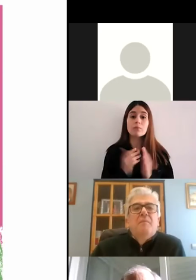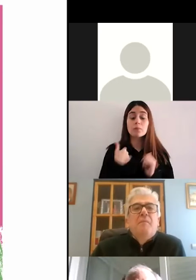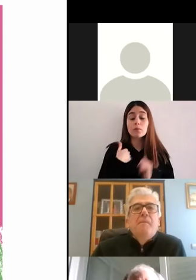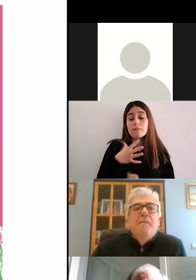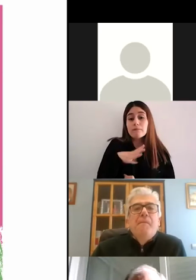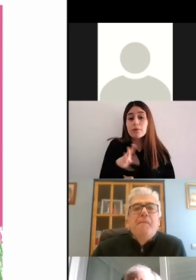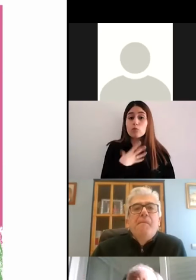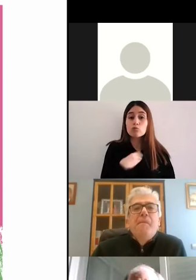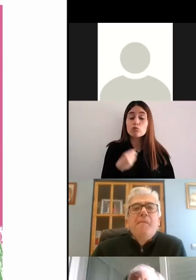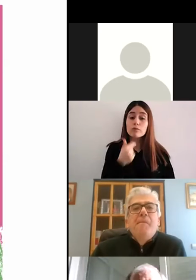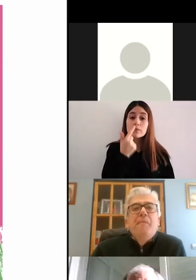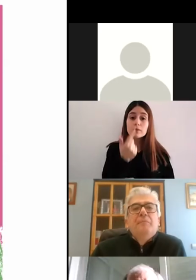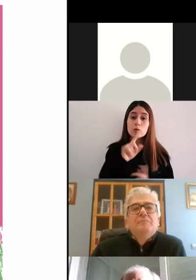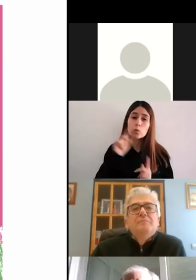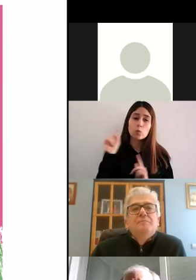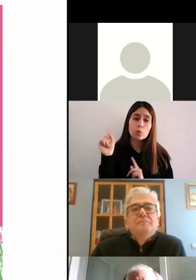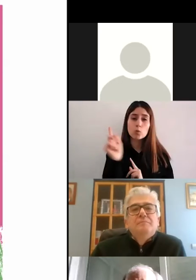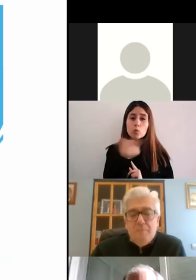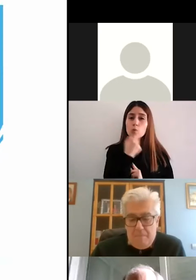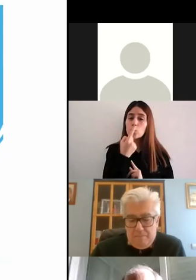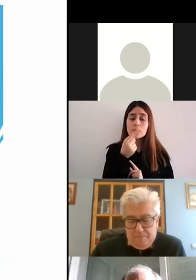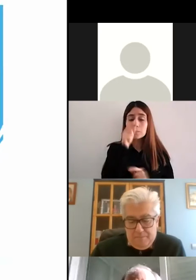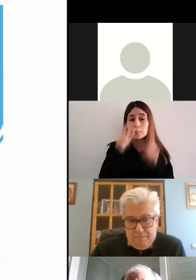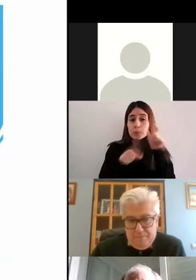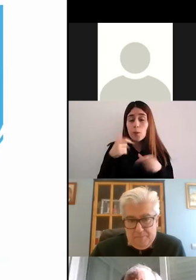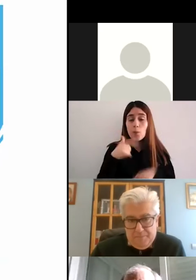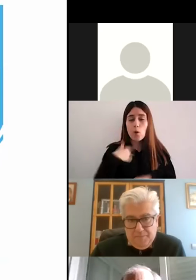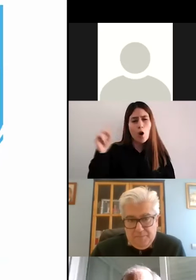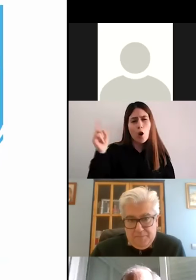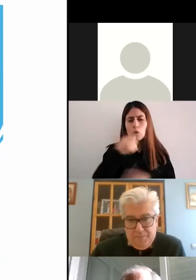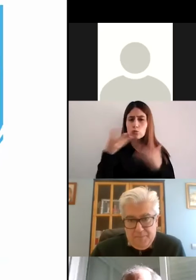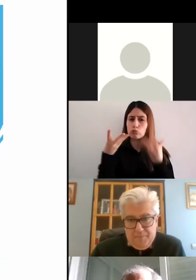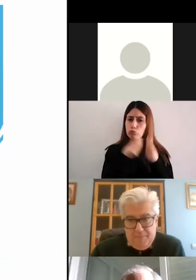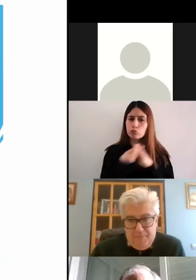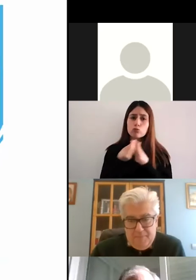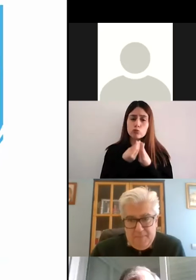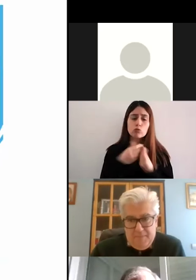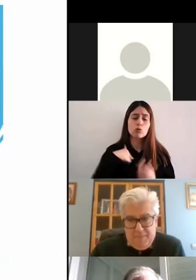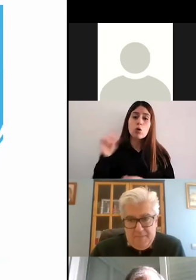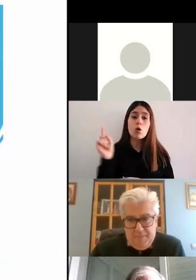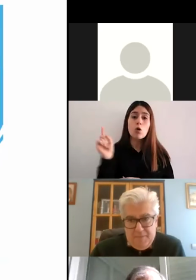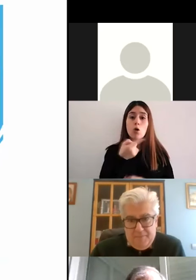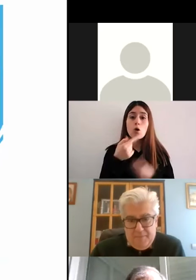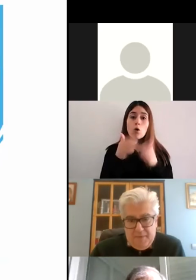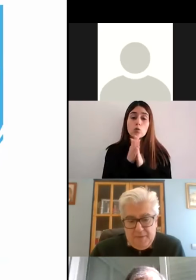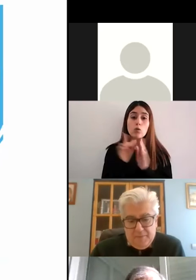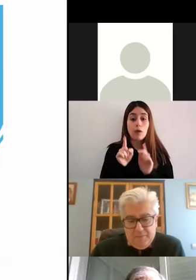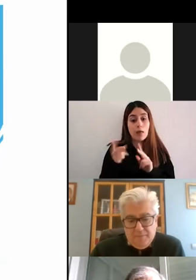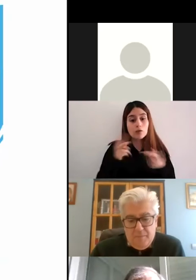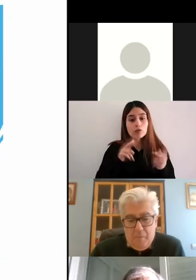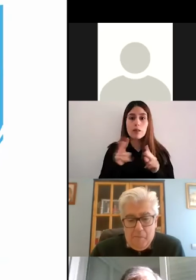apetecia-me aqui nomear todas as pessoas, mas todos nós somos juntos, todos nós somos neste momento a estratégia das doenças